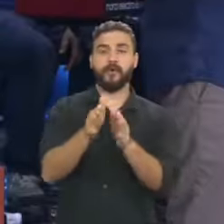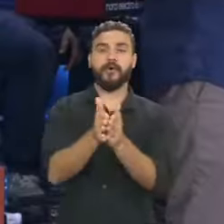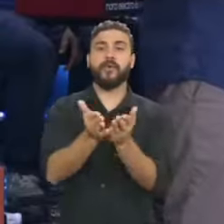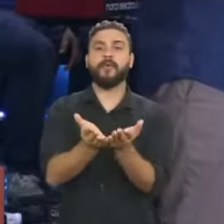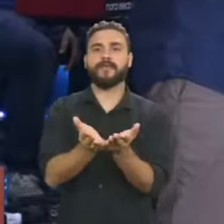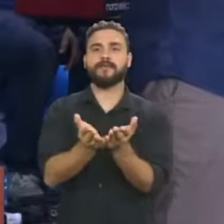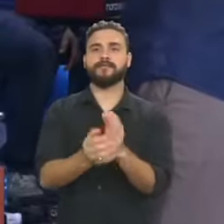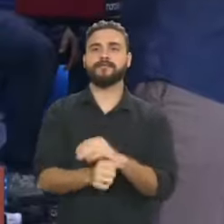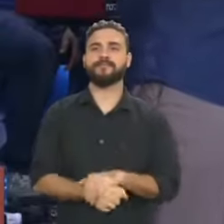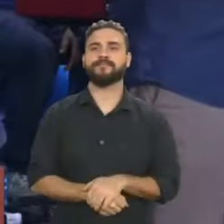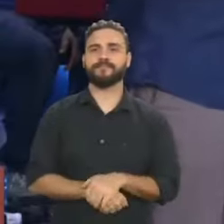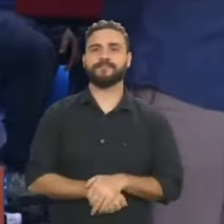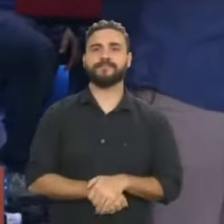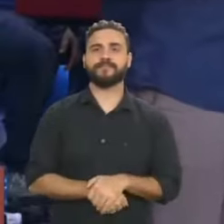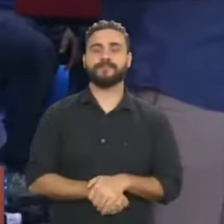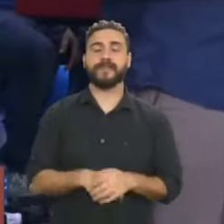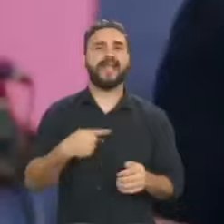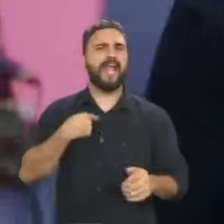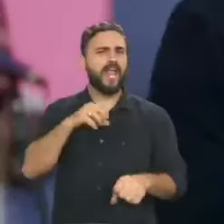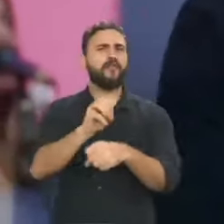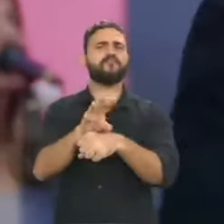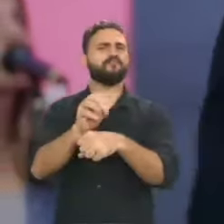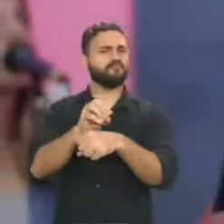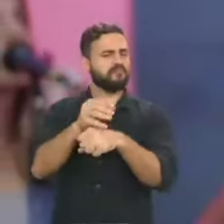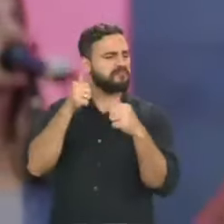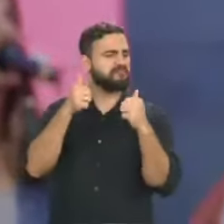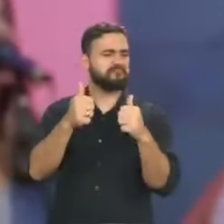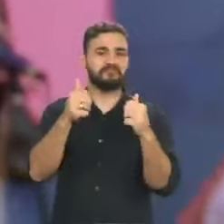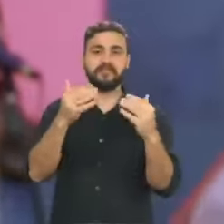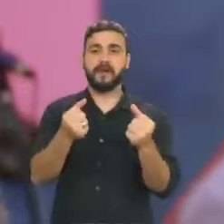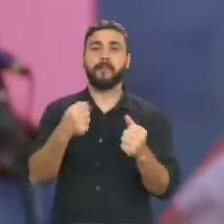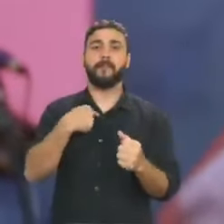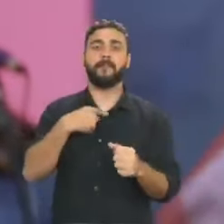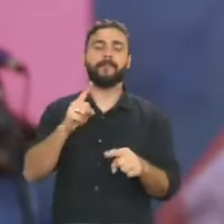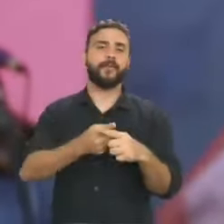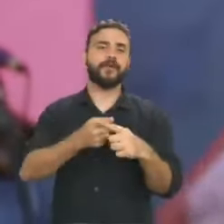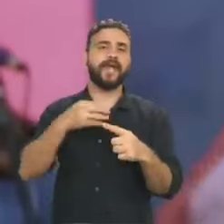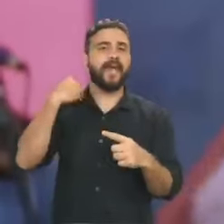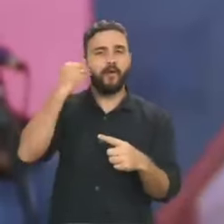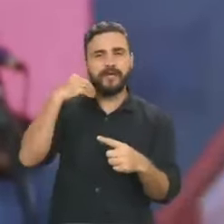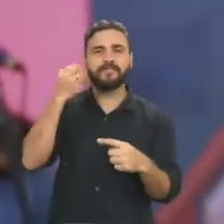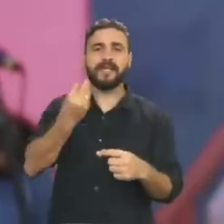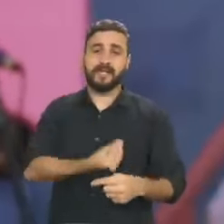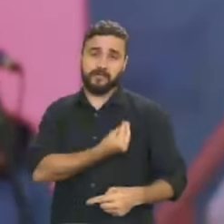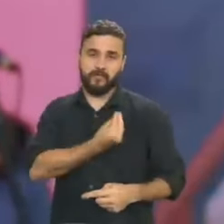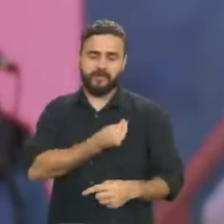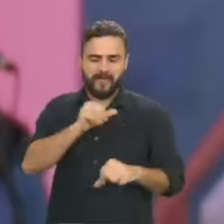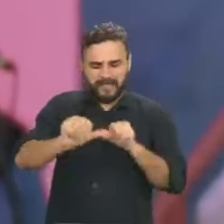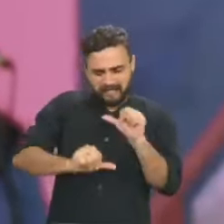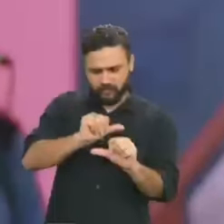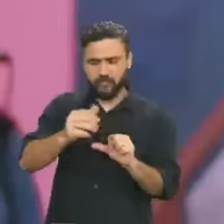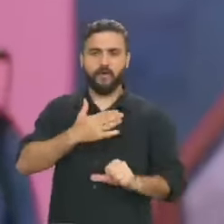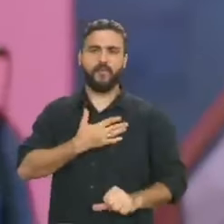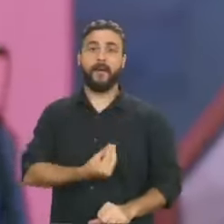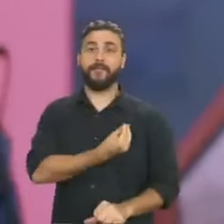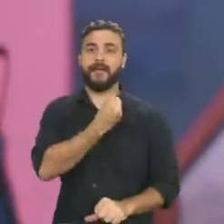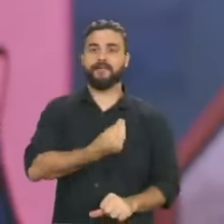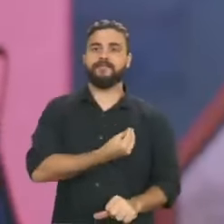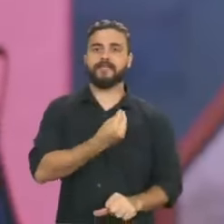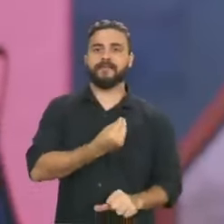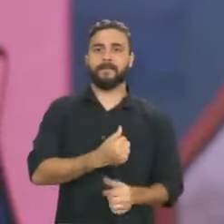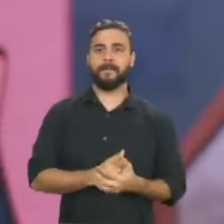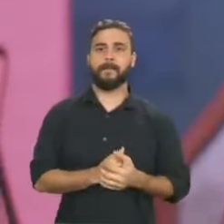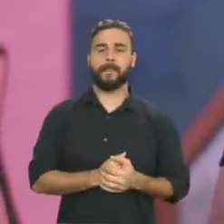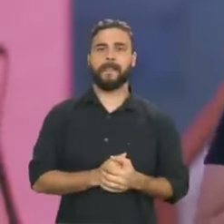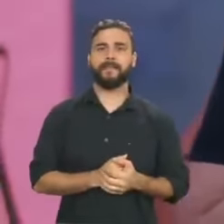Segundo, é um livro, gente, que eu indico, eu tenho vivido essa experiência e tem transformado a minha vida. É trazer